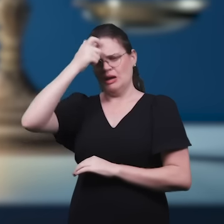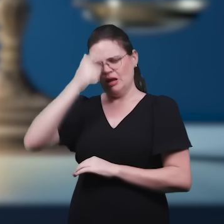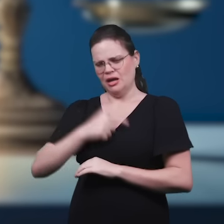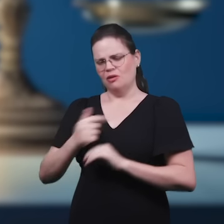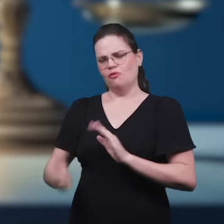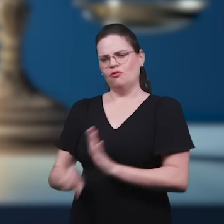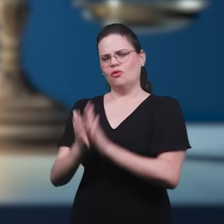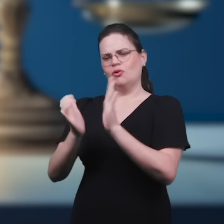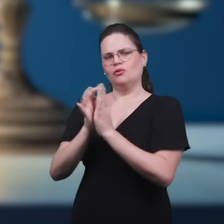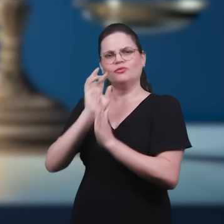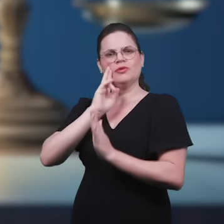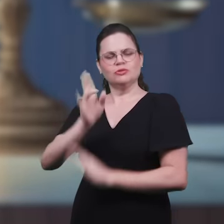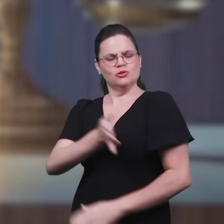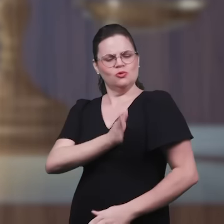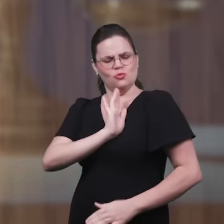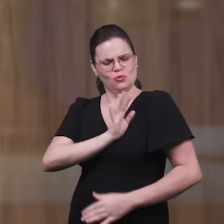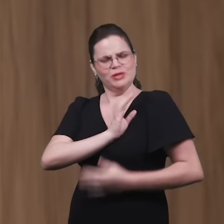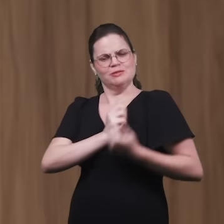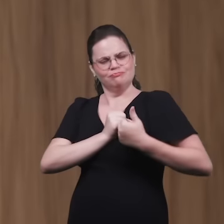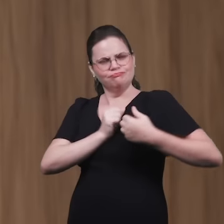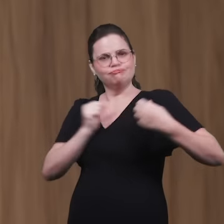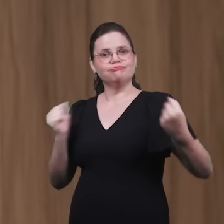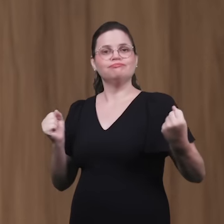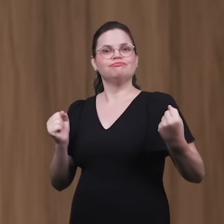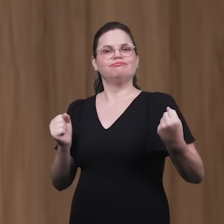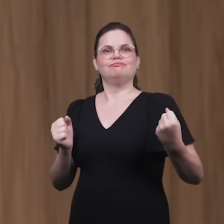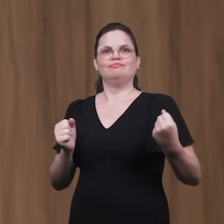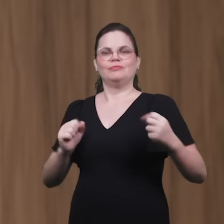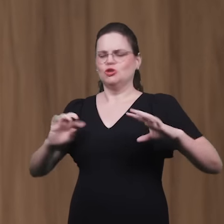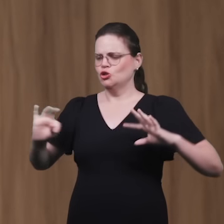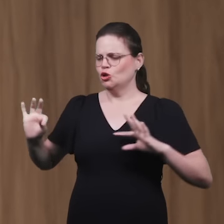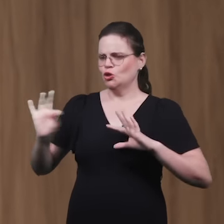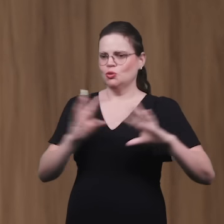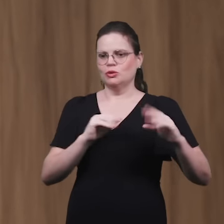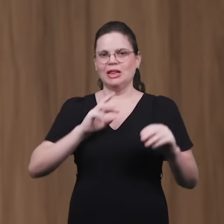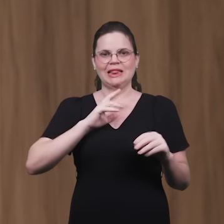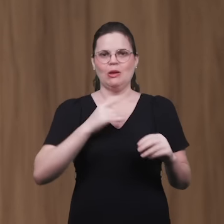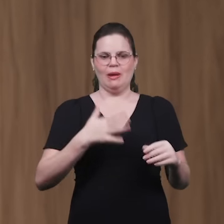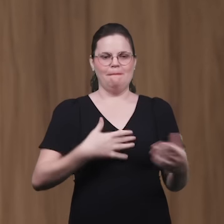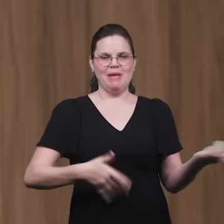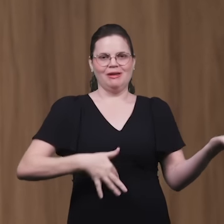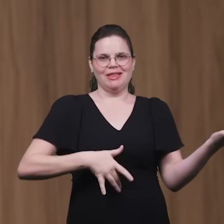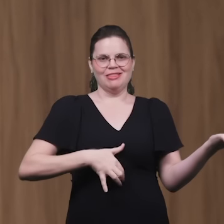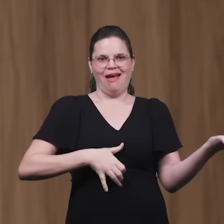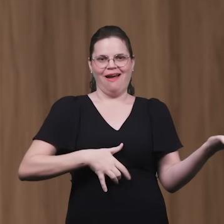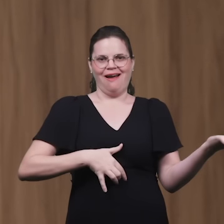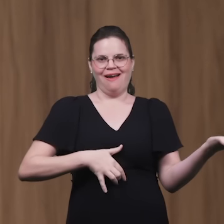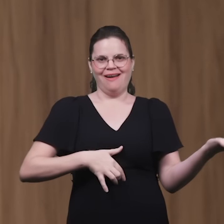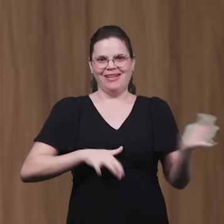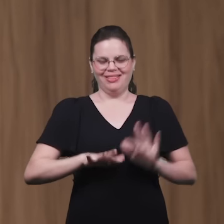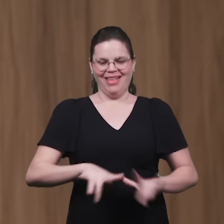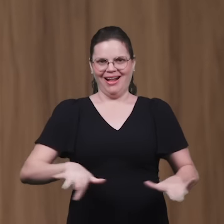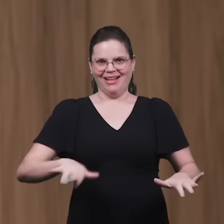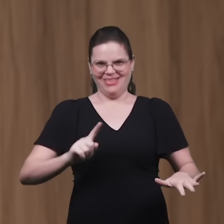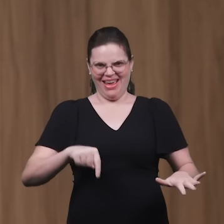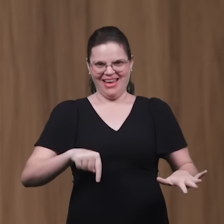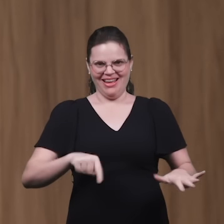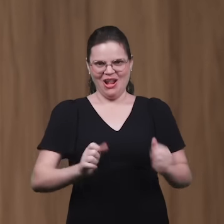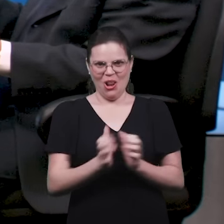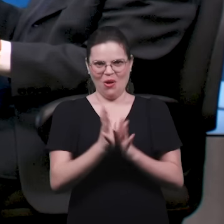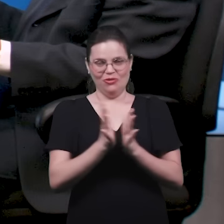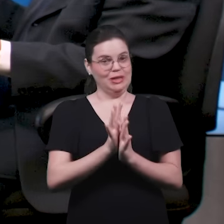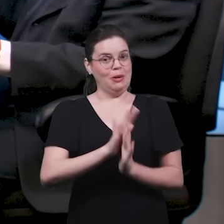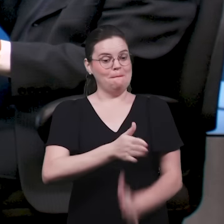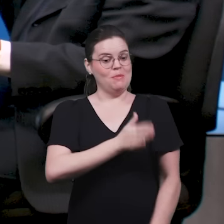meu coração. Então não é uma questão, te louvarei de toda a minha guitarra, te louvarei de todo o meu teclado, não. De toda a